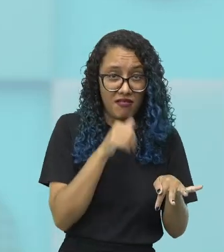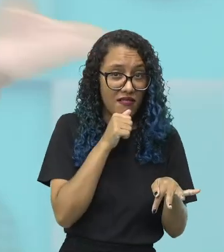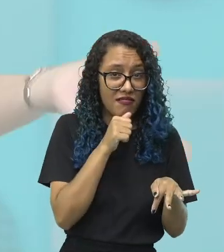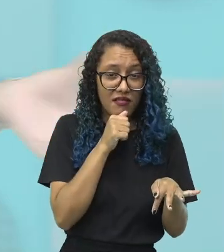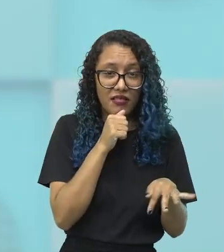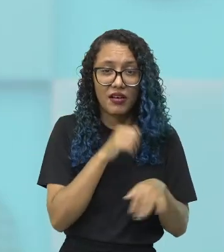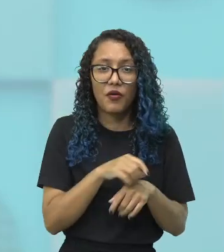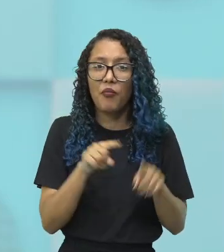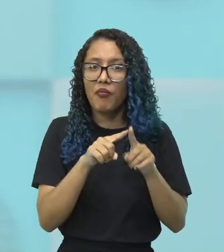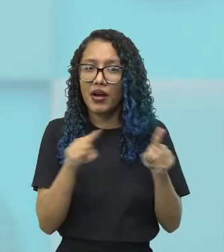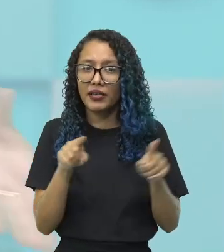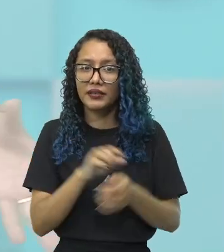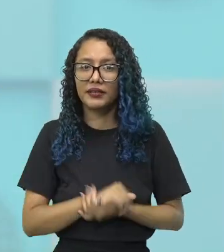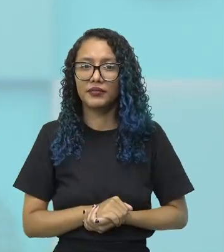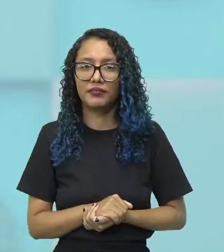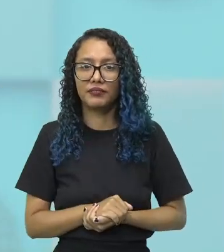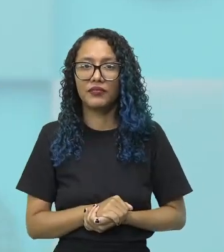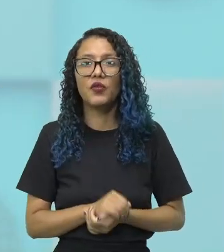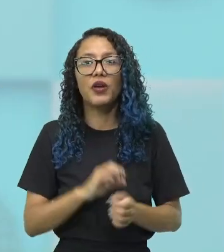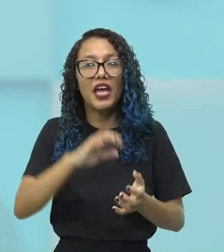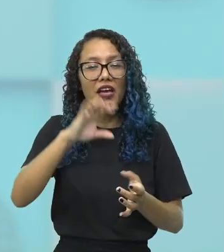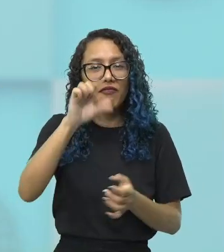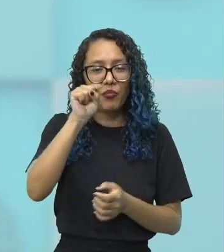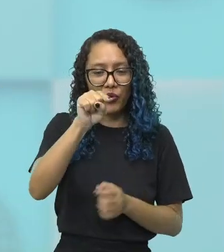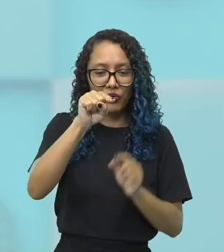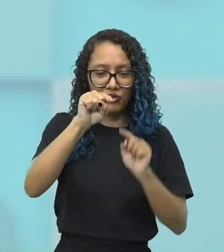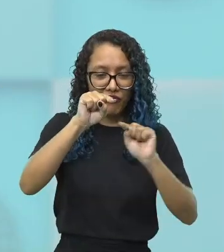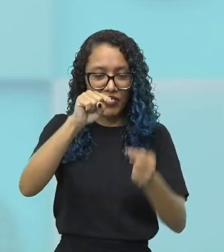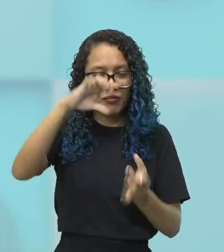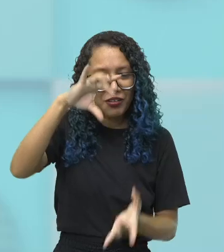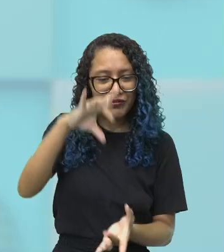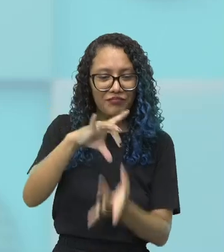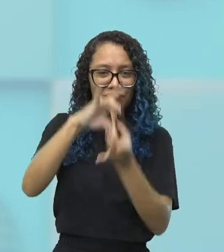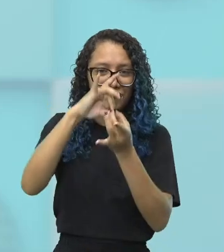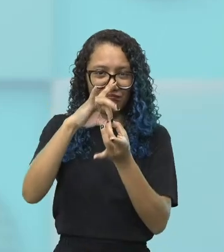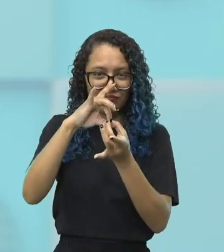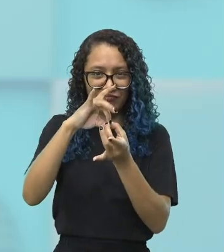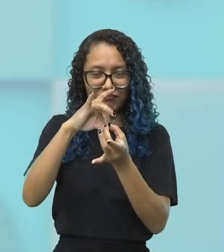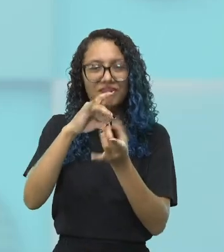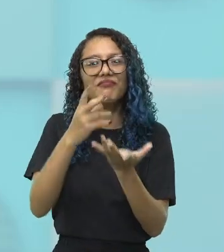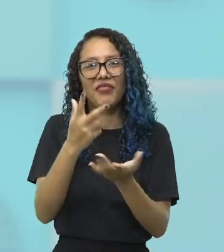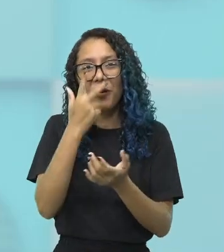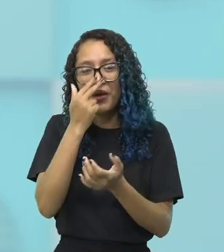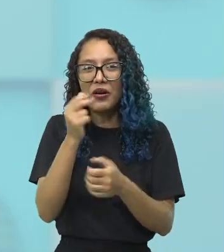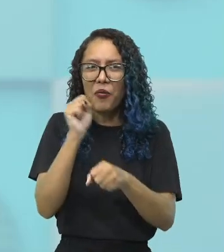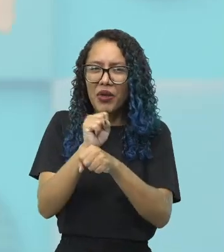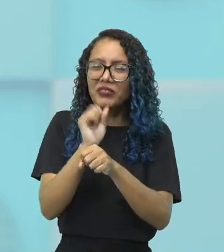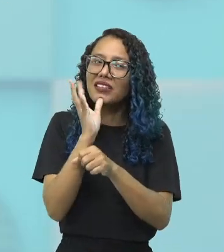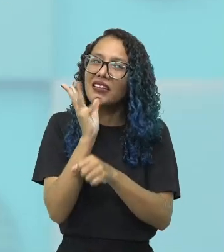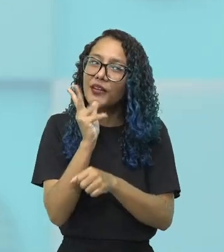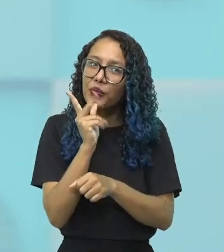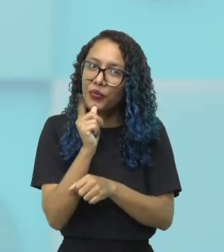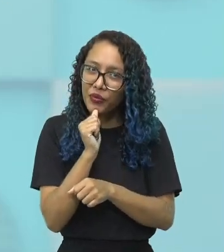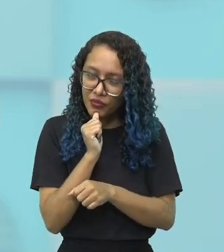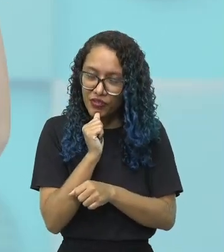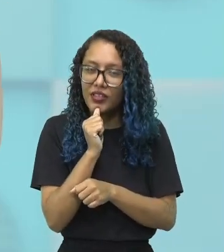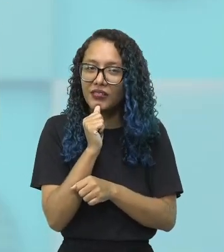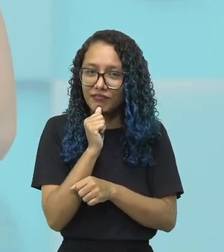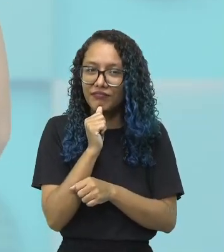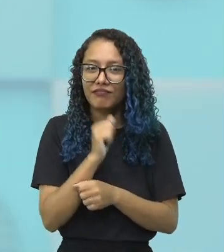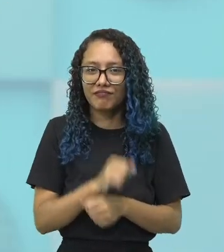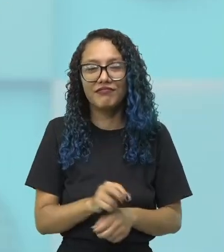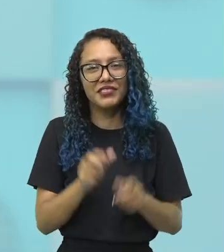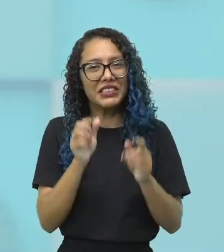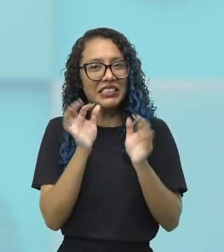pausa tão curta. O que eles fizeram? O ponto e a vírgula. Ponto e vírgula é aquela pausa um pouco mais alongada. Então ali, com certeza,